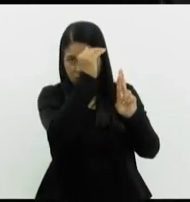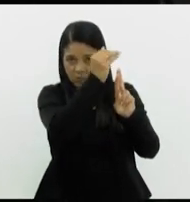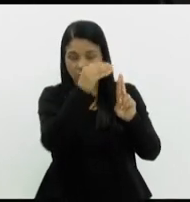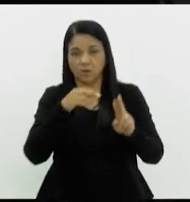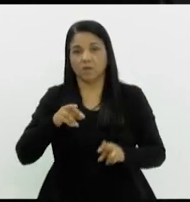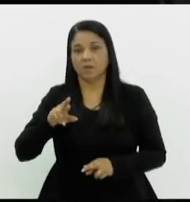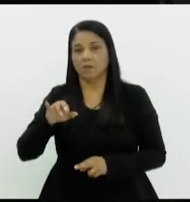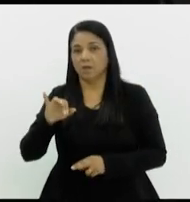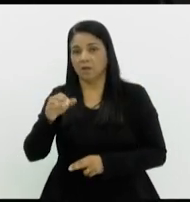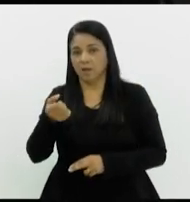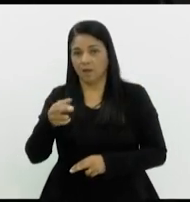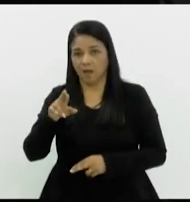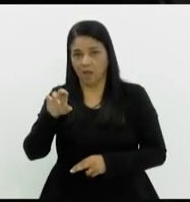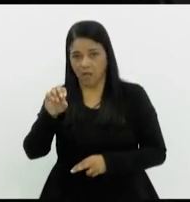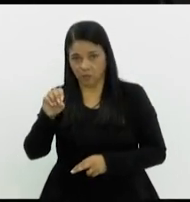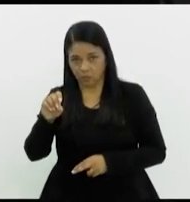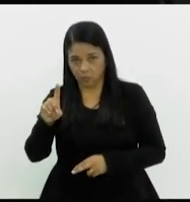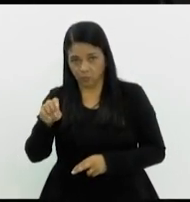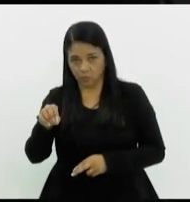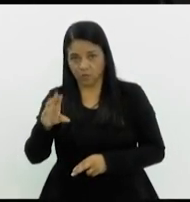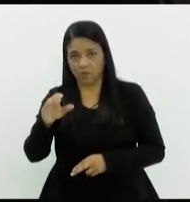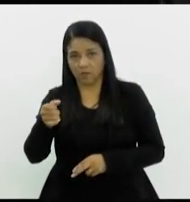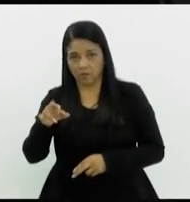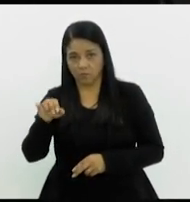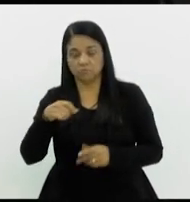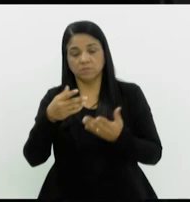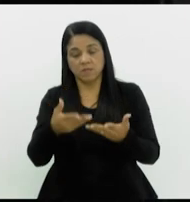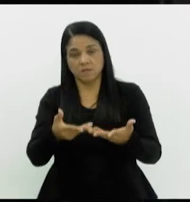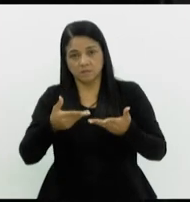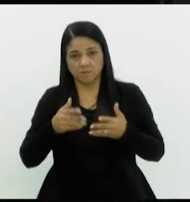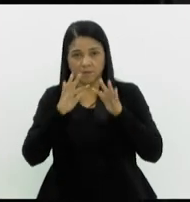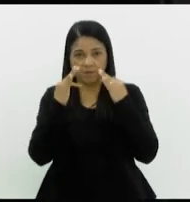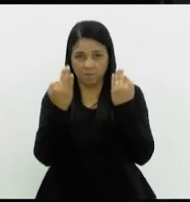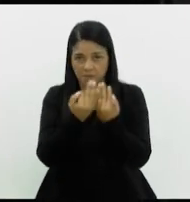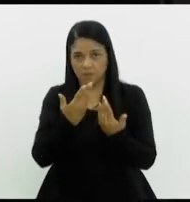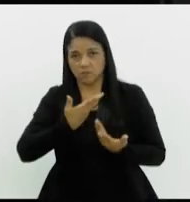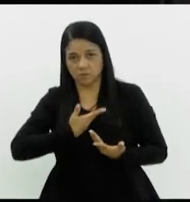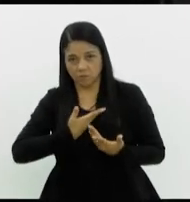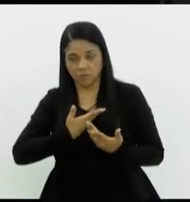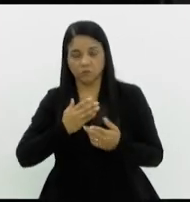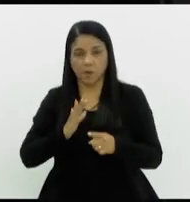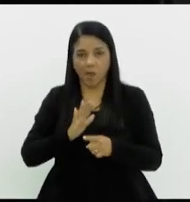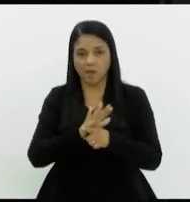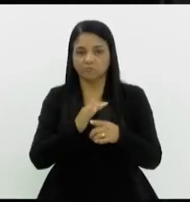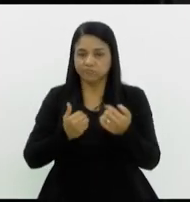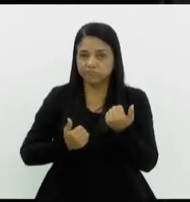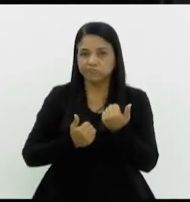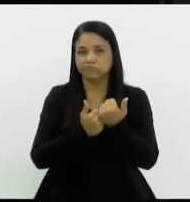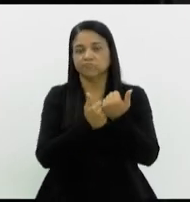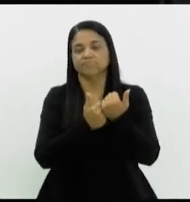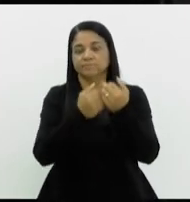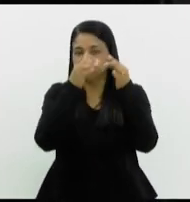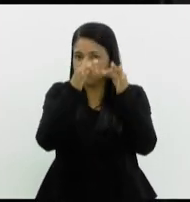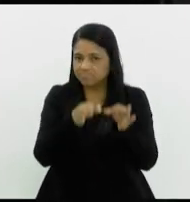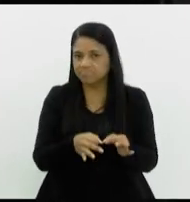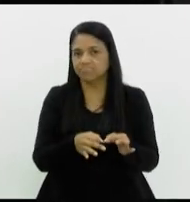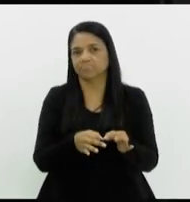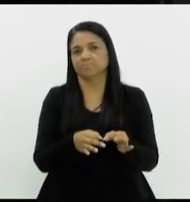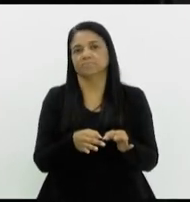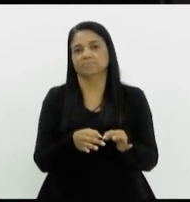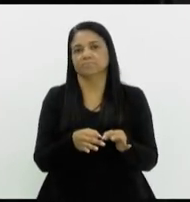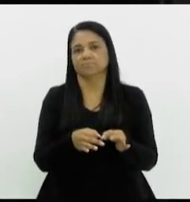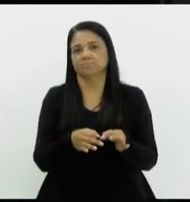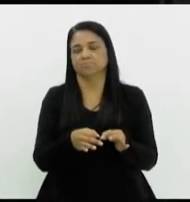Cardoso, receba a família e amigos de Kathleen Romeu para auxiliar e dar celeridade ao caso